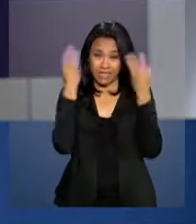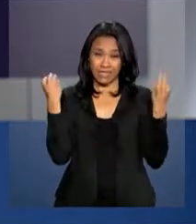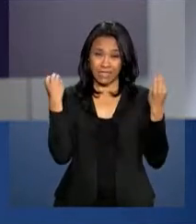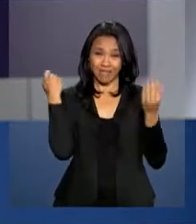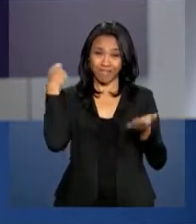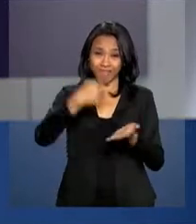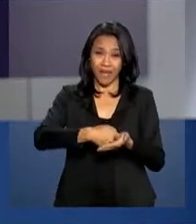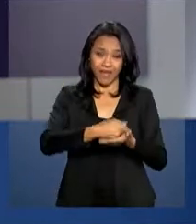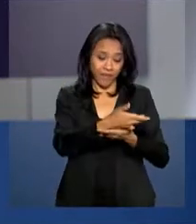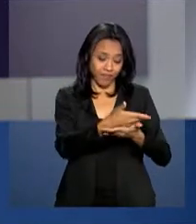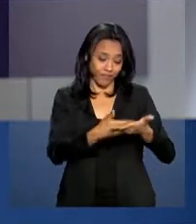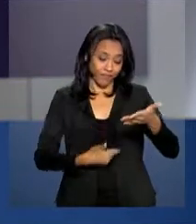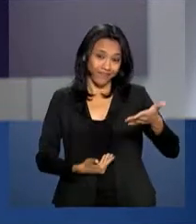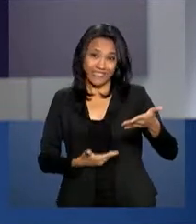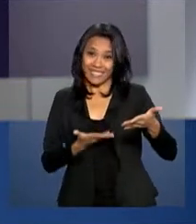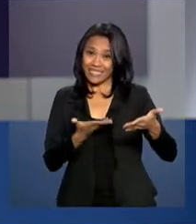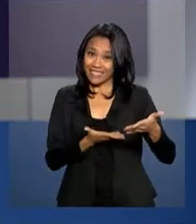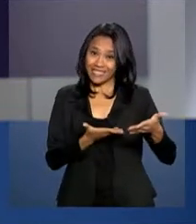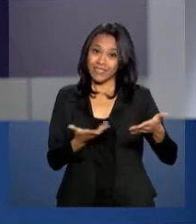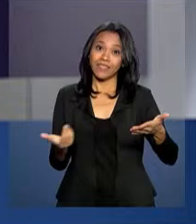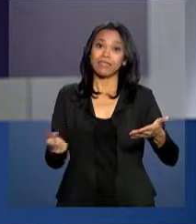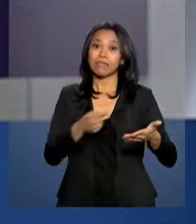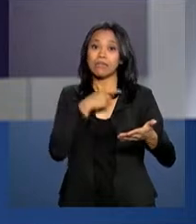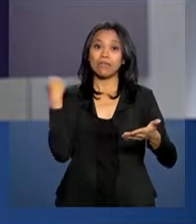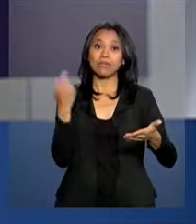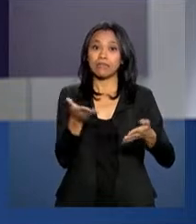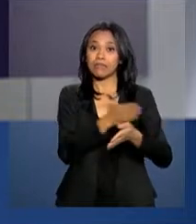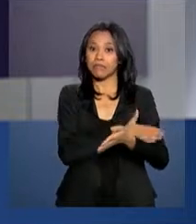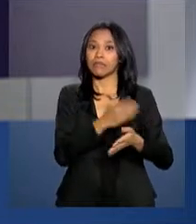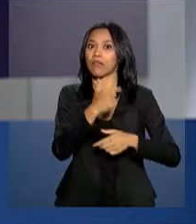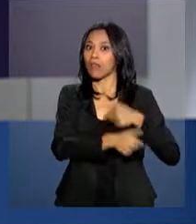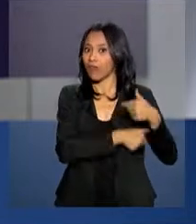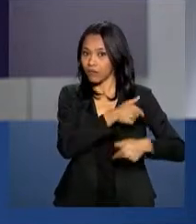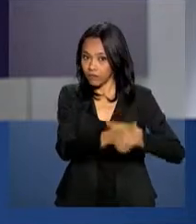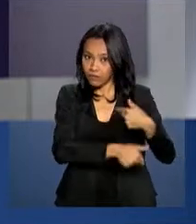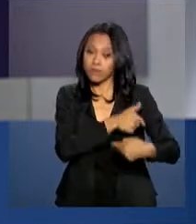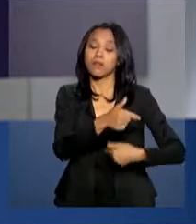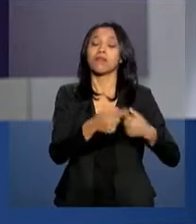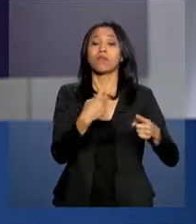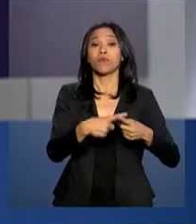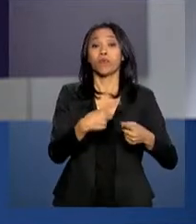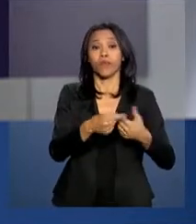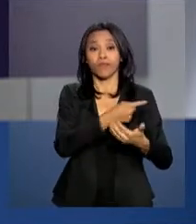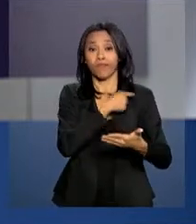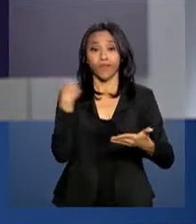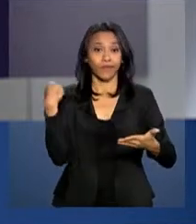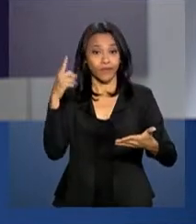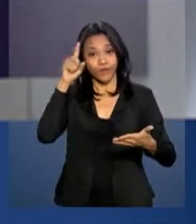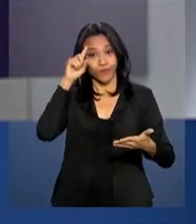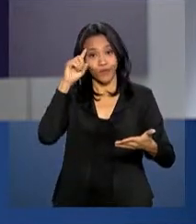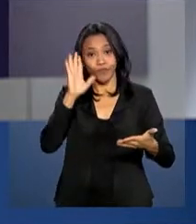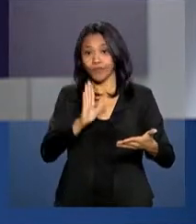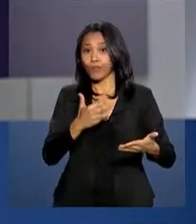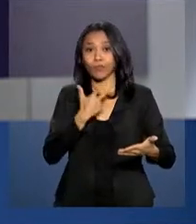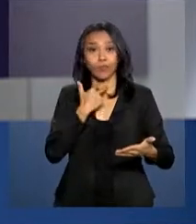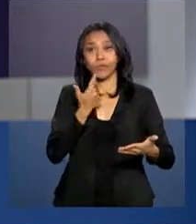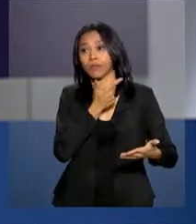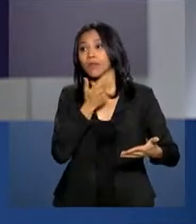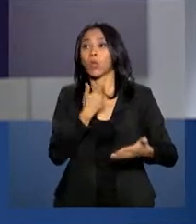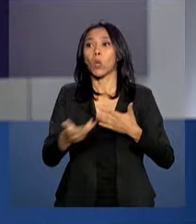antes do vencimento pode significar muito trabalho é que depois de vencer as contas não podem mais ser pagas em qualquer